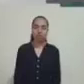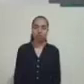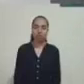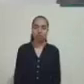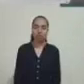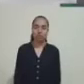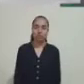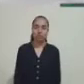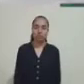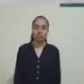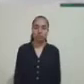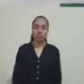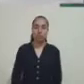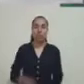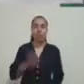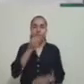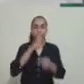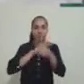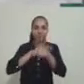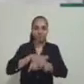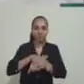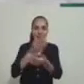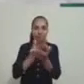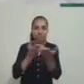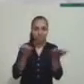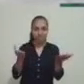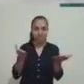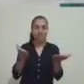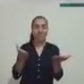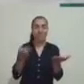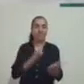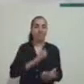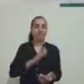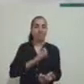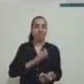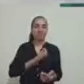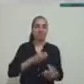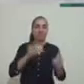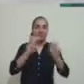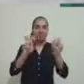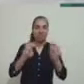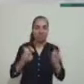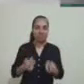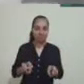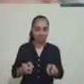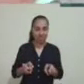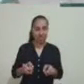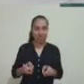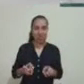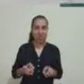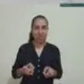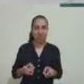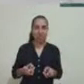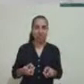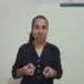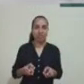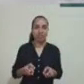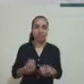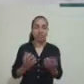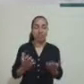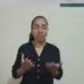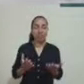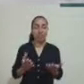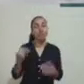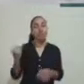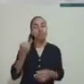Boa noite, público que nos visitam hoje, que estão aqui para pleitear causas que são muito importantes para o